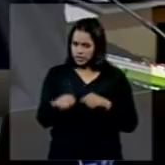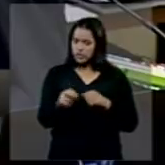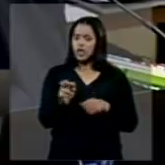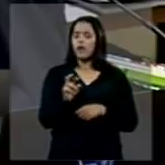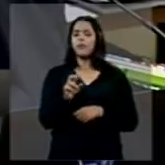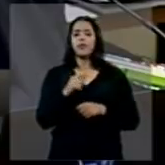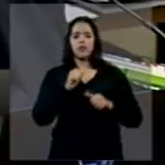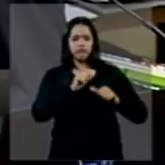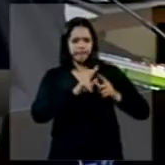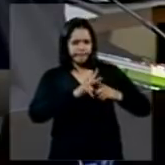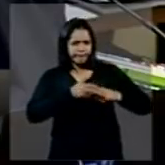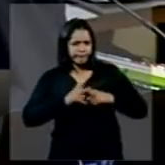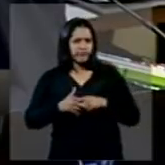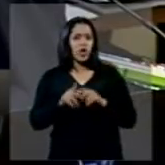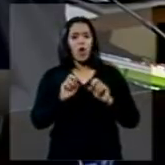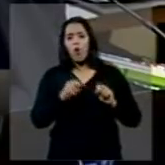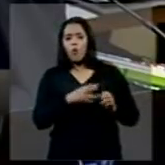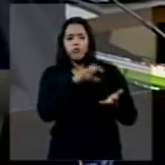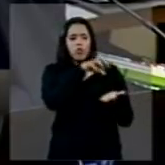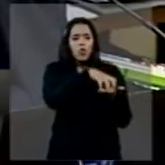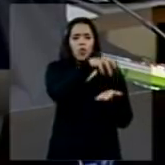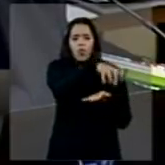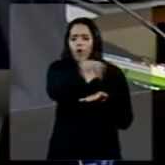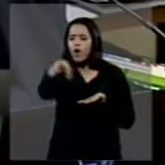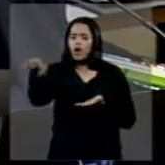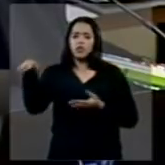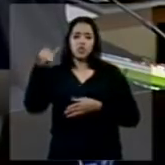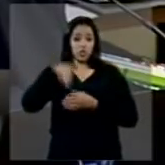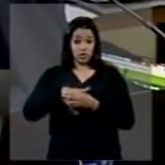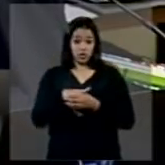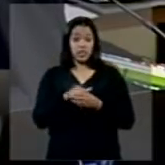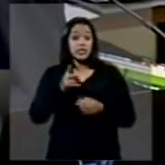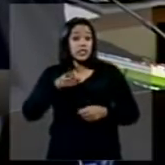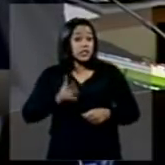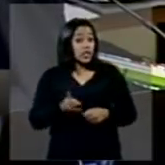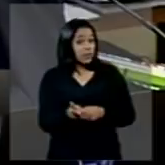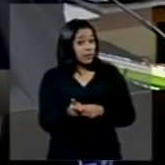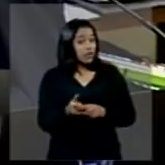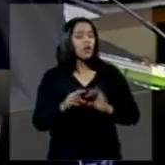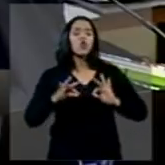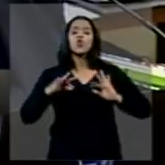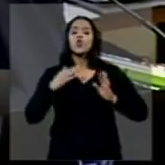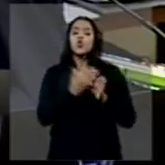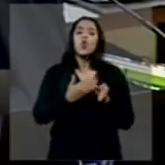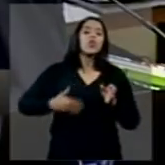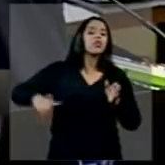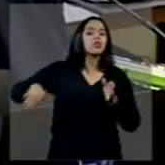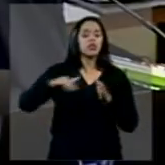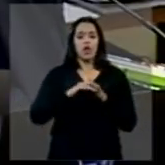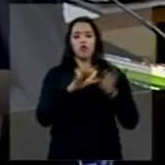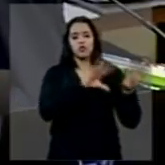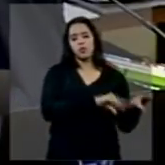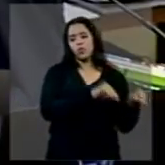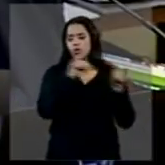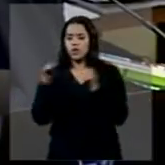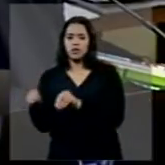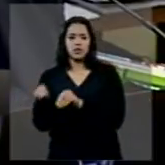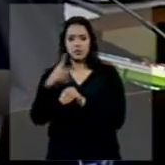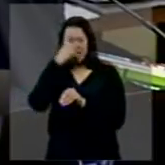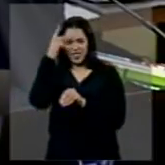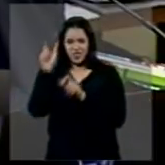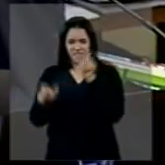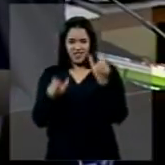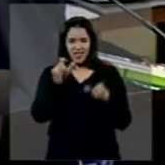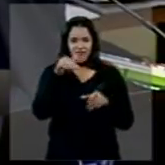das zonas eleitorais sempre que, 1. O total de transferências de eleitores ocorridas no ano